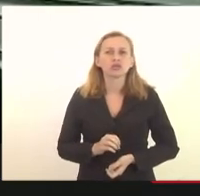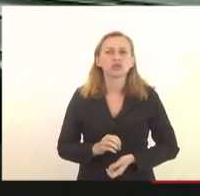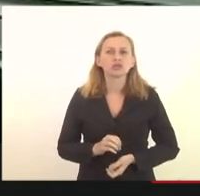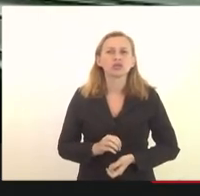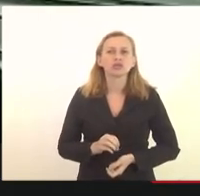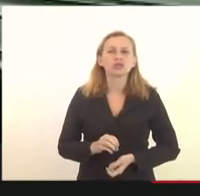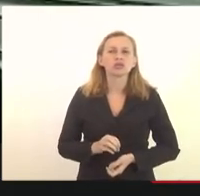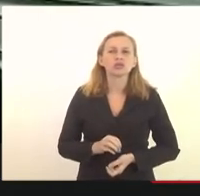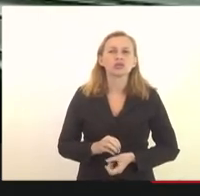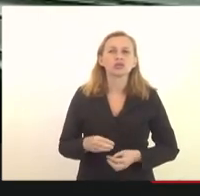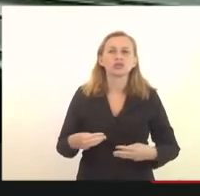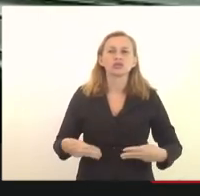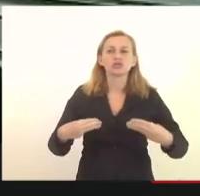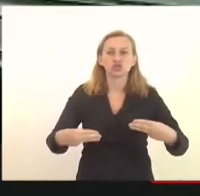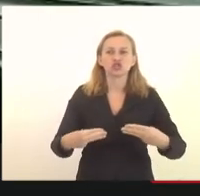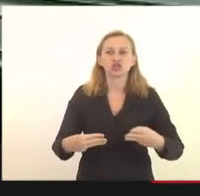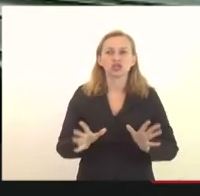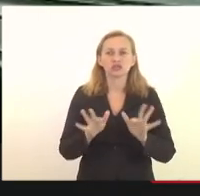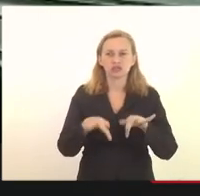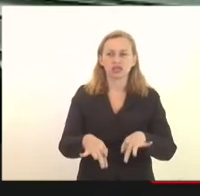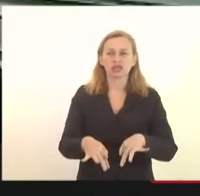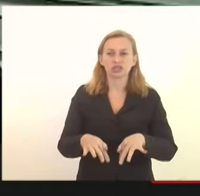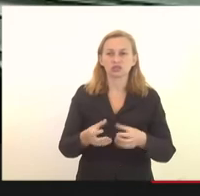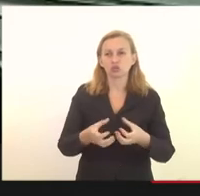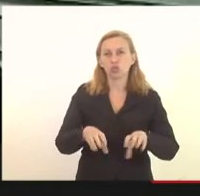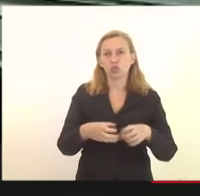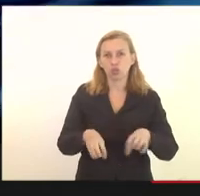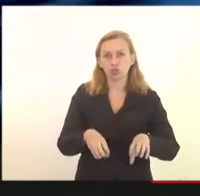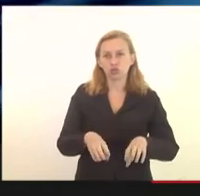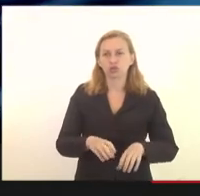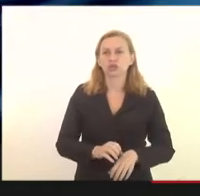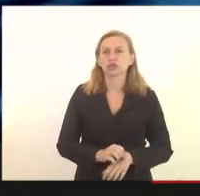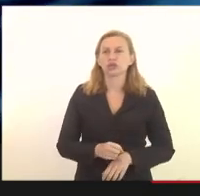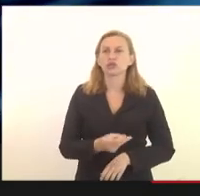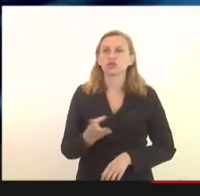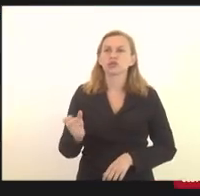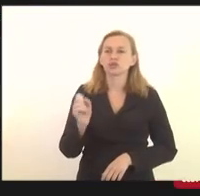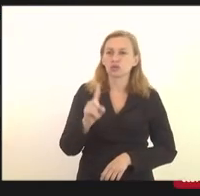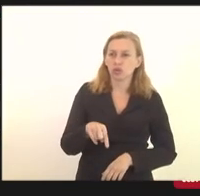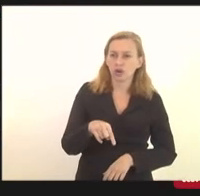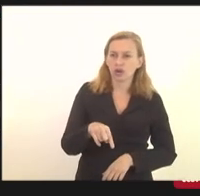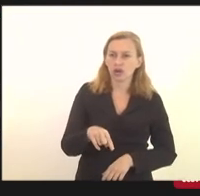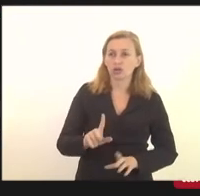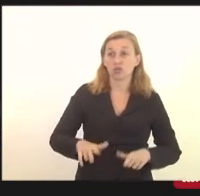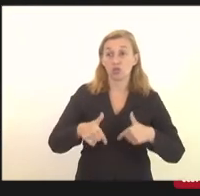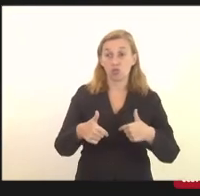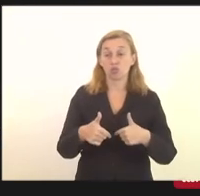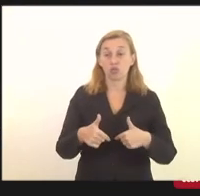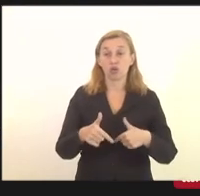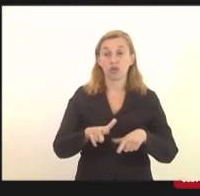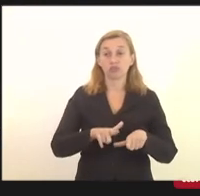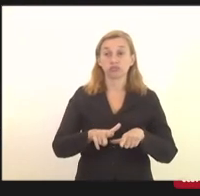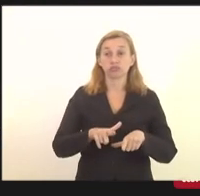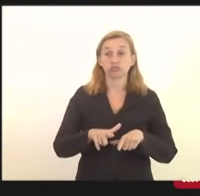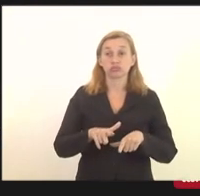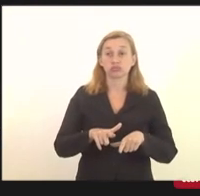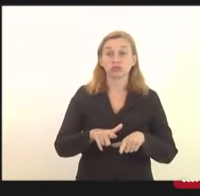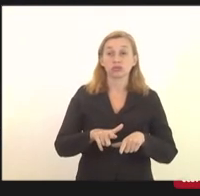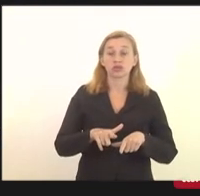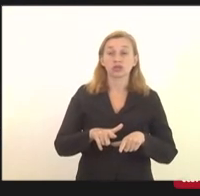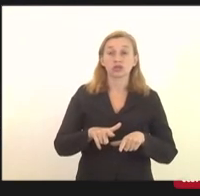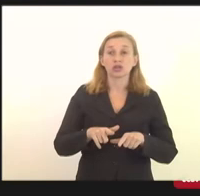ágil na conclusão desse concurso quanto é em relação ao regime